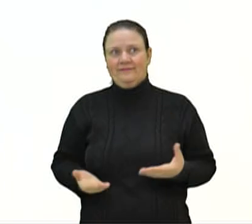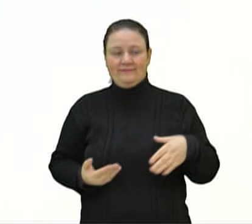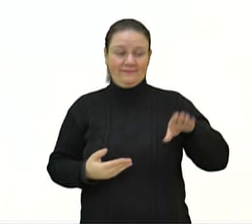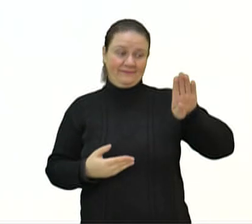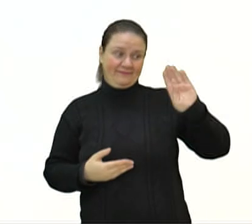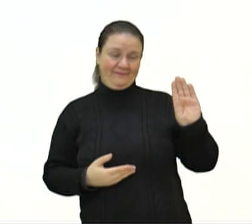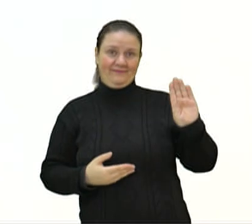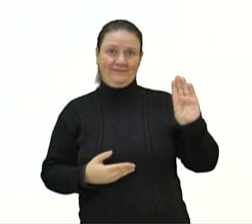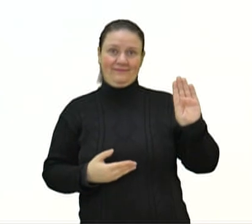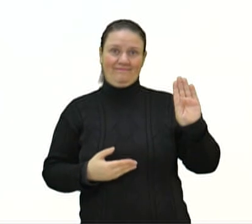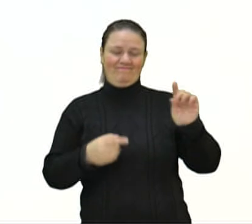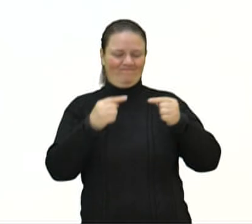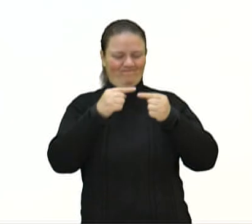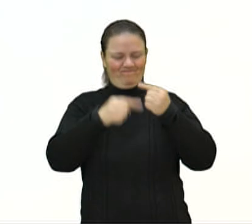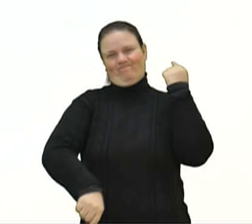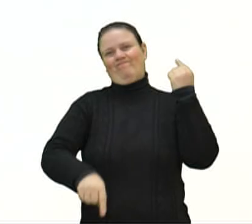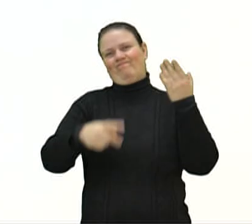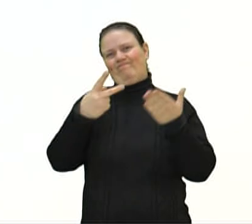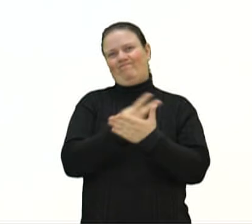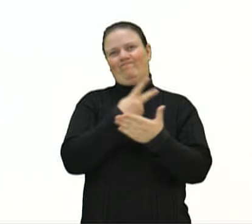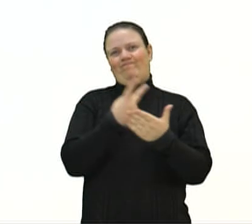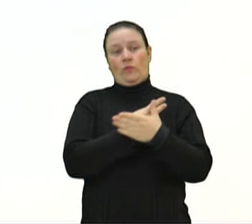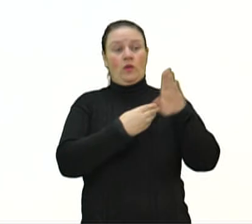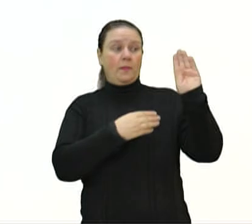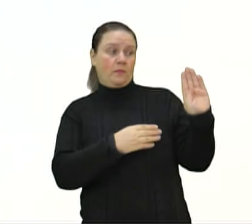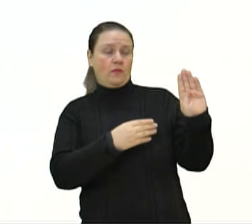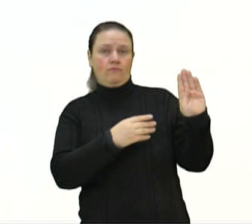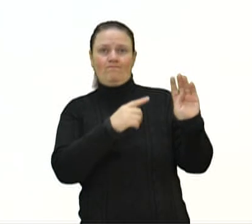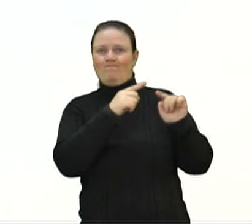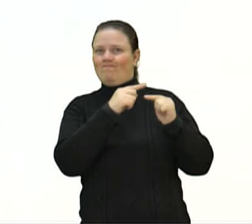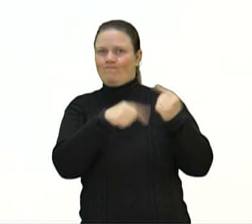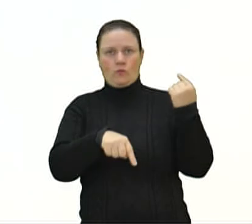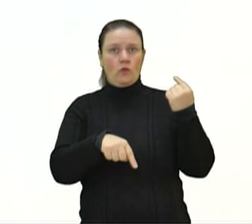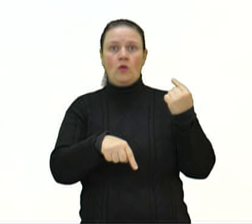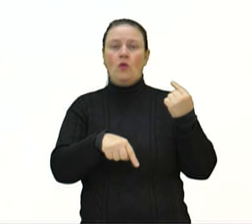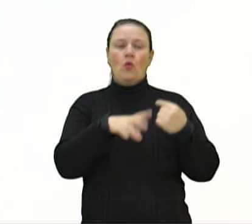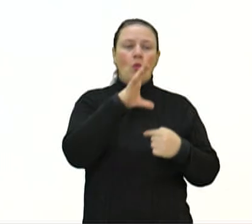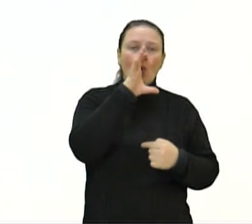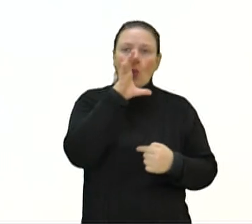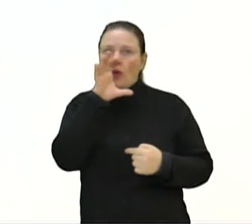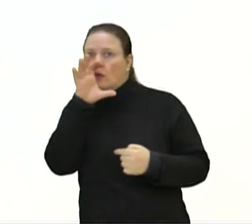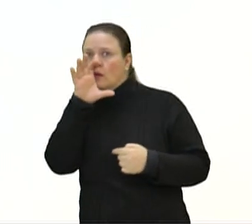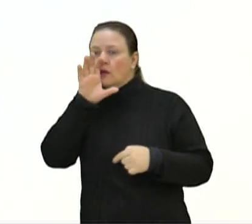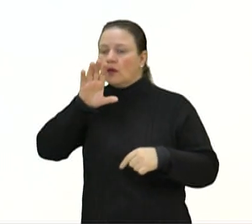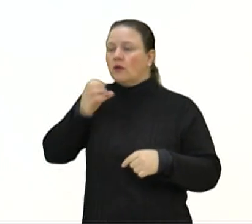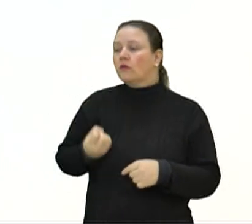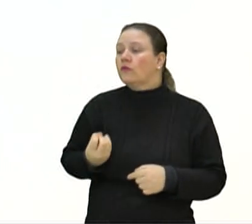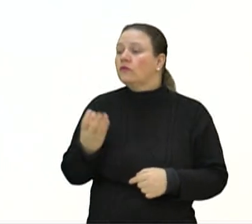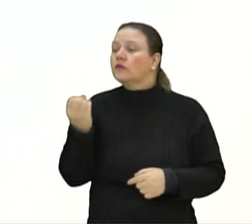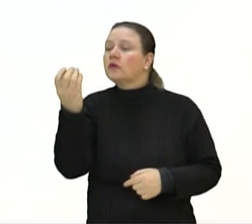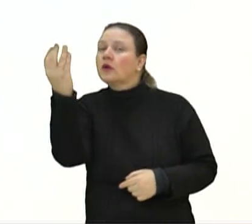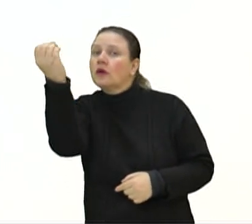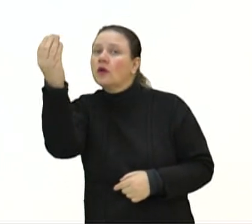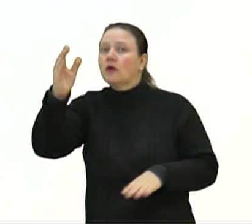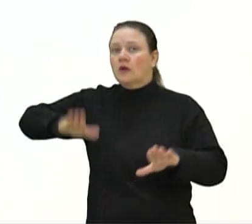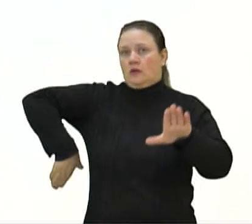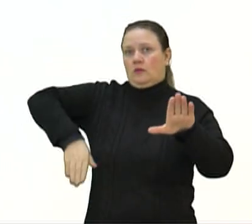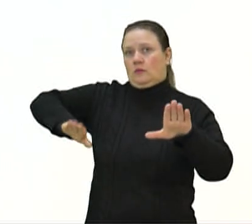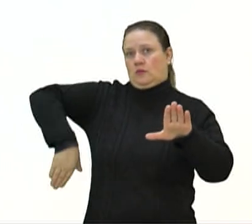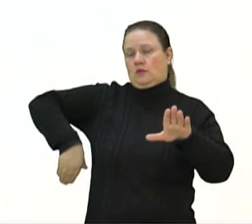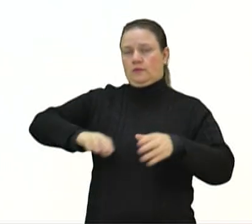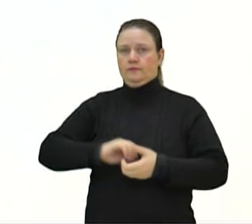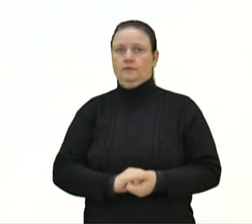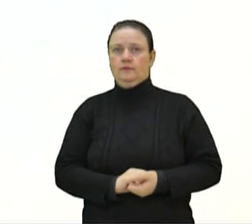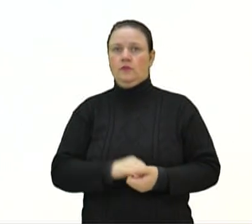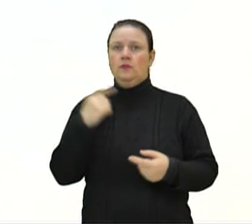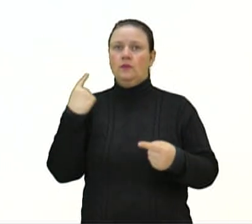la incorrecta es la B. Nos fascinam viajar para la playa. Por quê? Porque